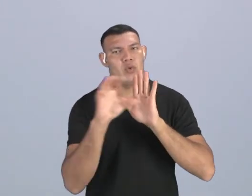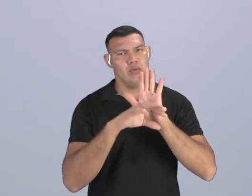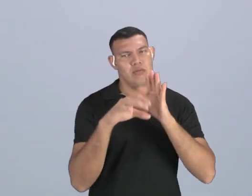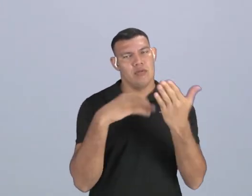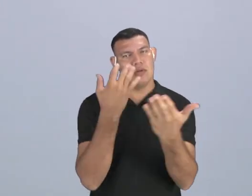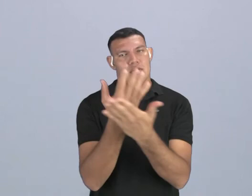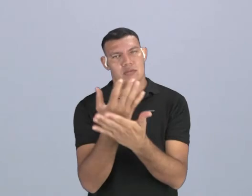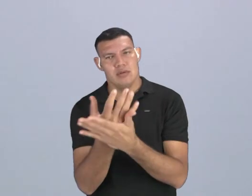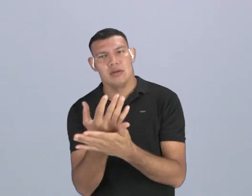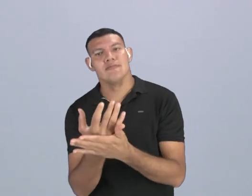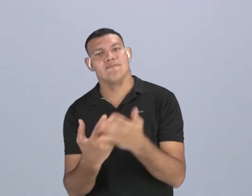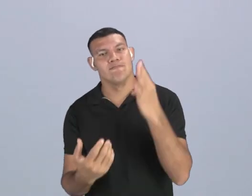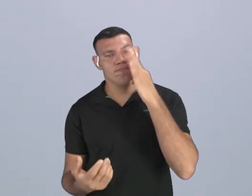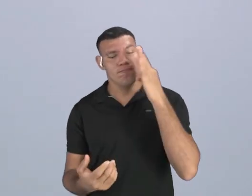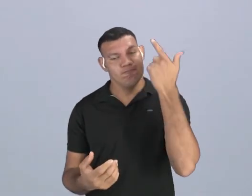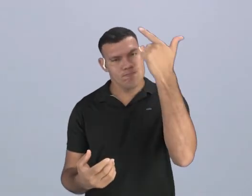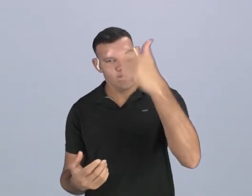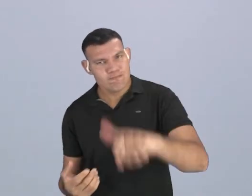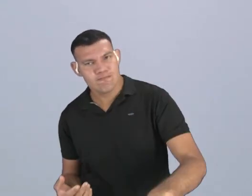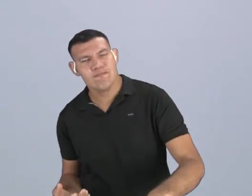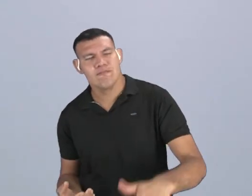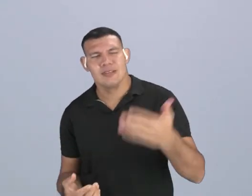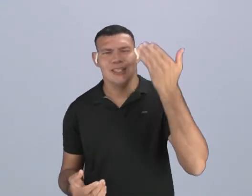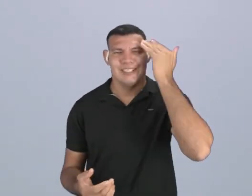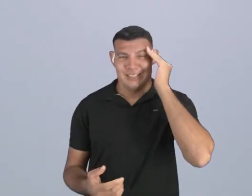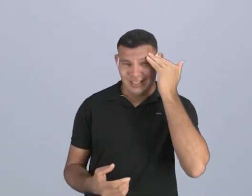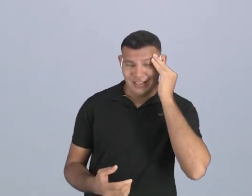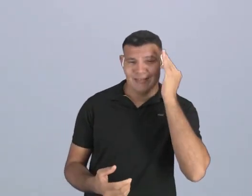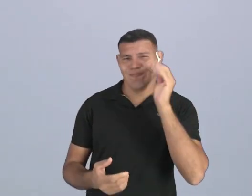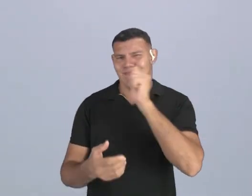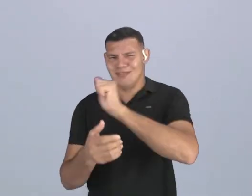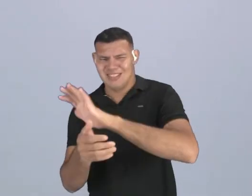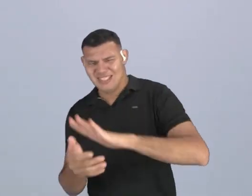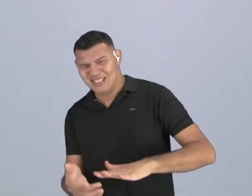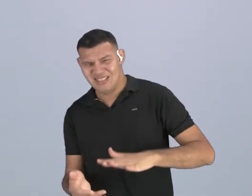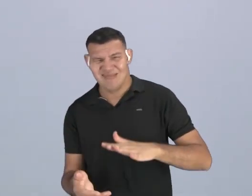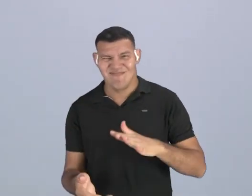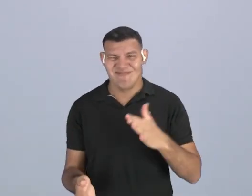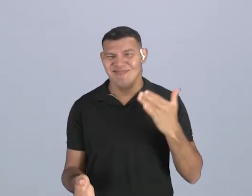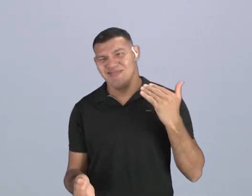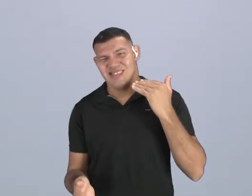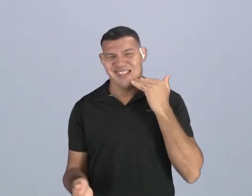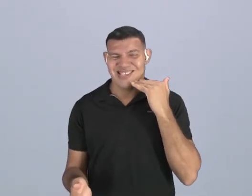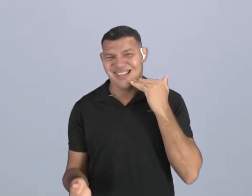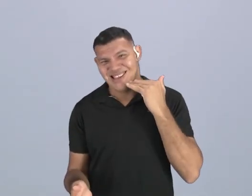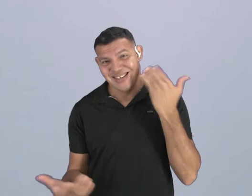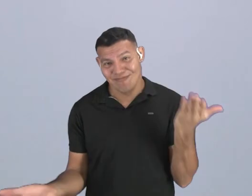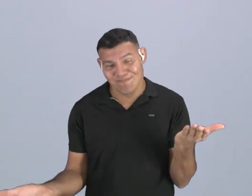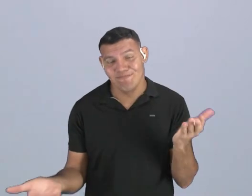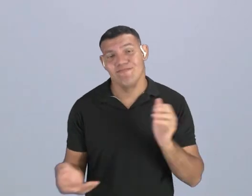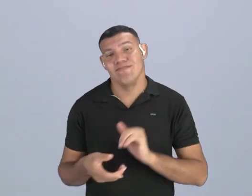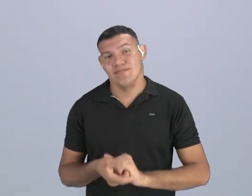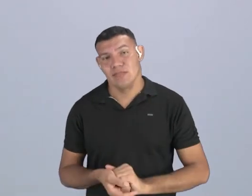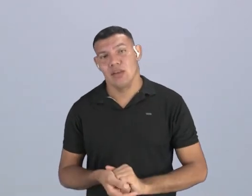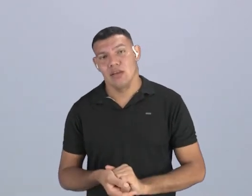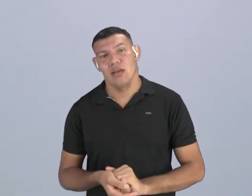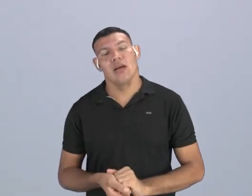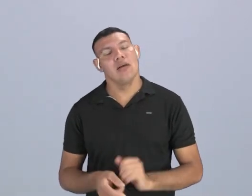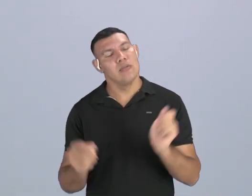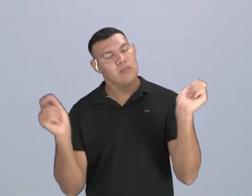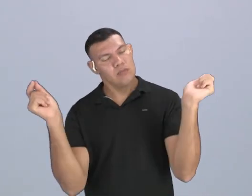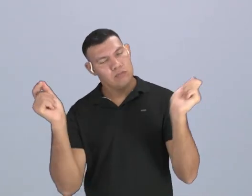quer assistir essa aula novamente para entender aquele exercício que não ficou muito bem claro para você ainda, você